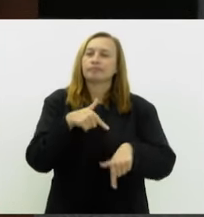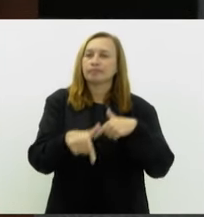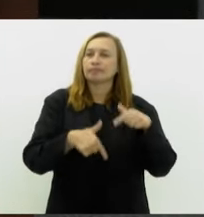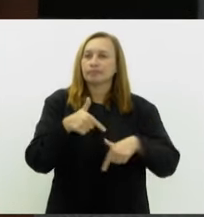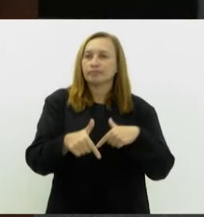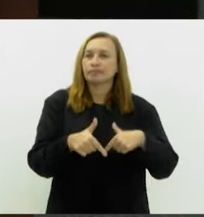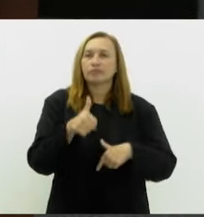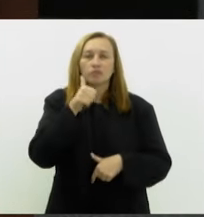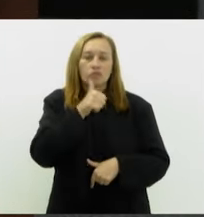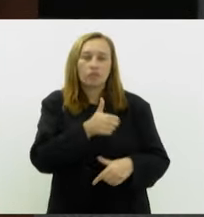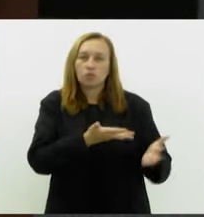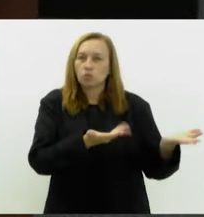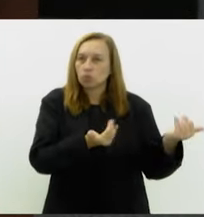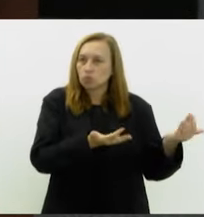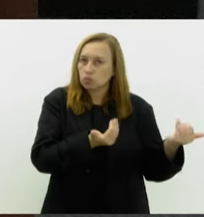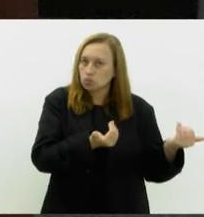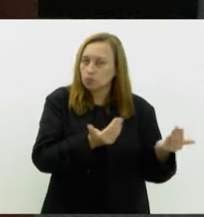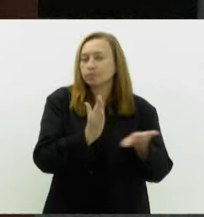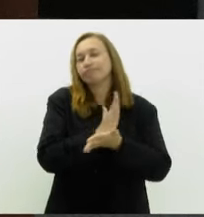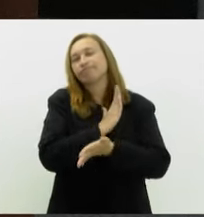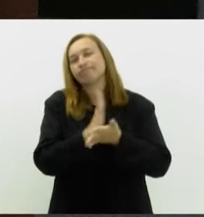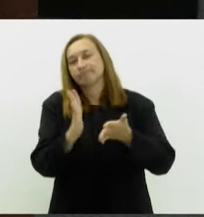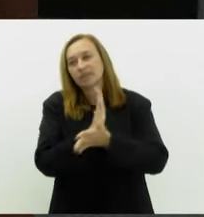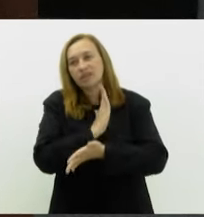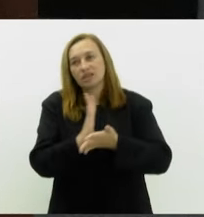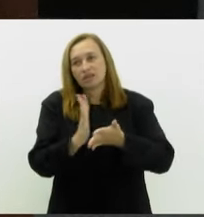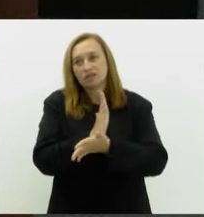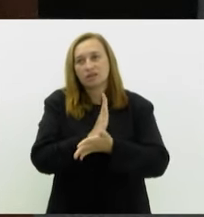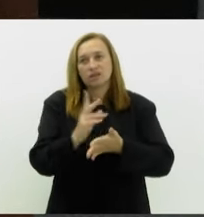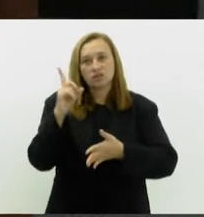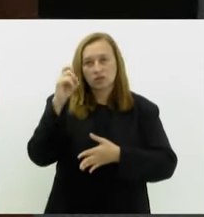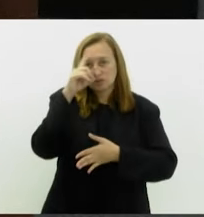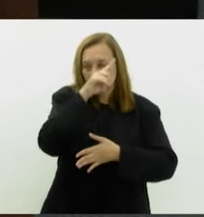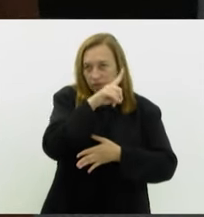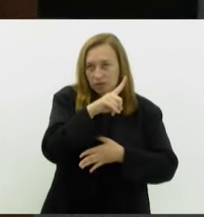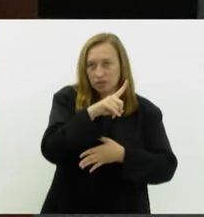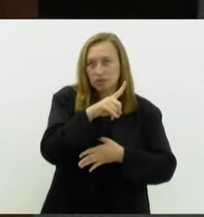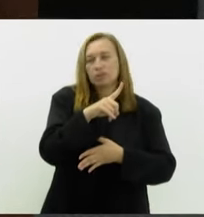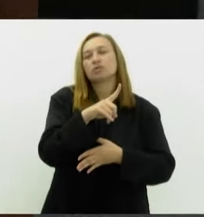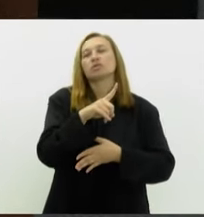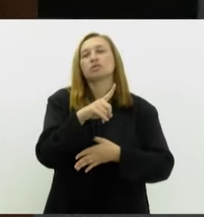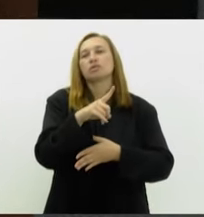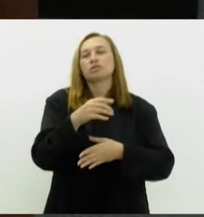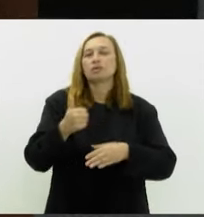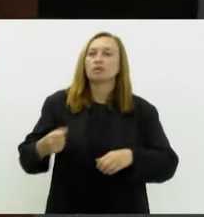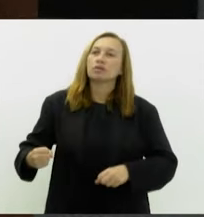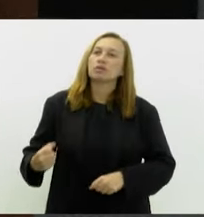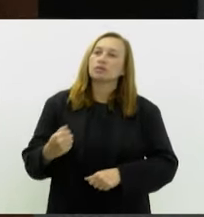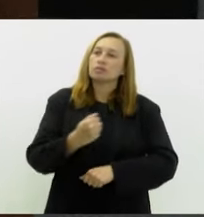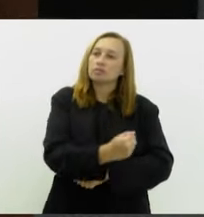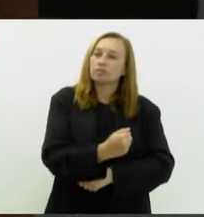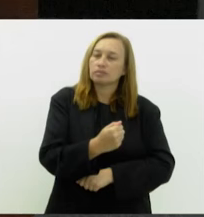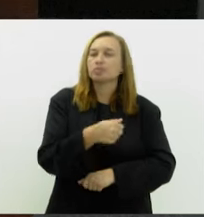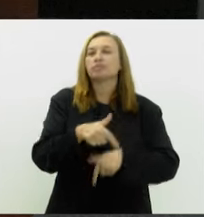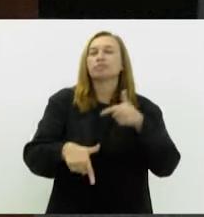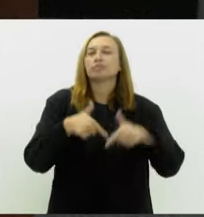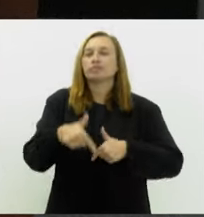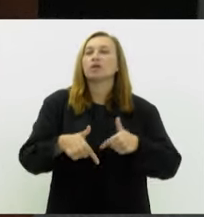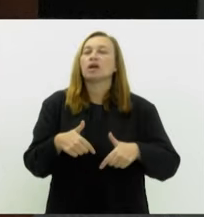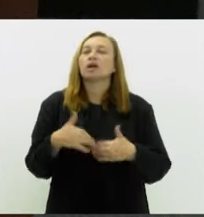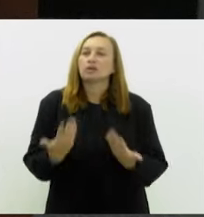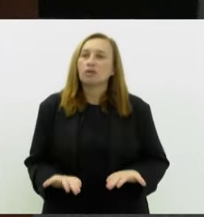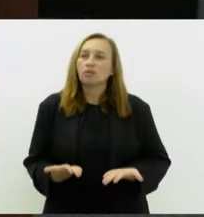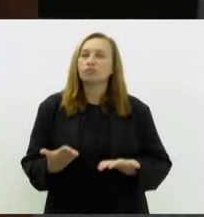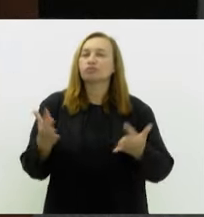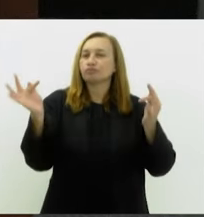mulheres e jovens, que muitas vezes encontram vários desafios para entrar no mercado de trabalho. Então, fico muito